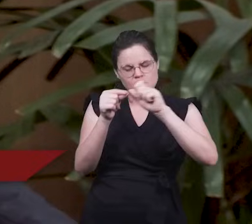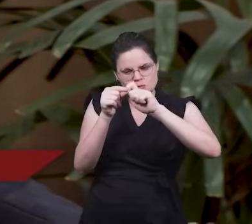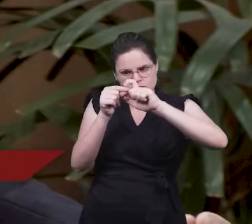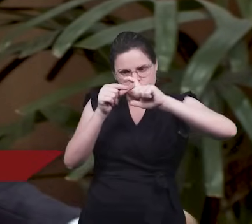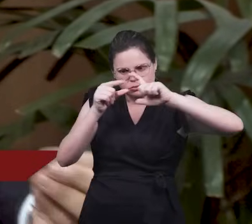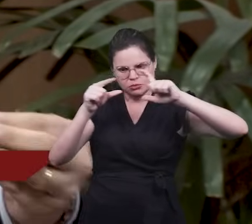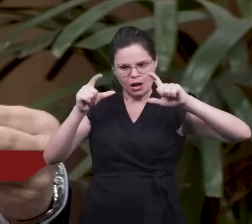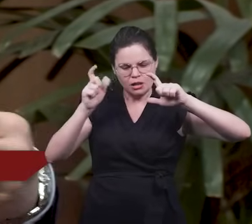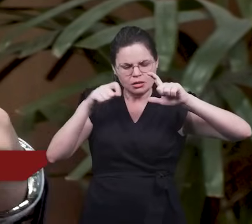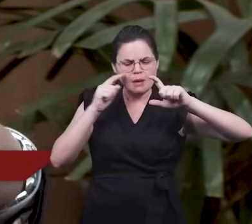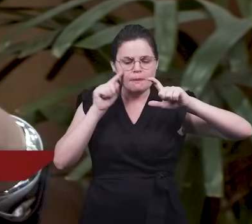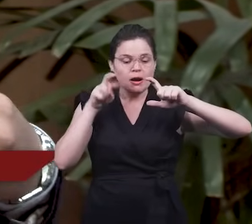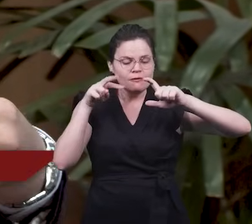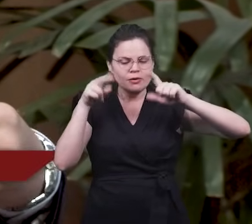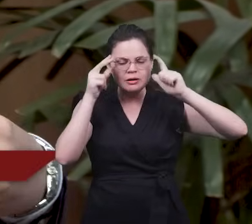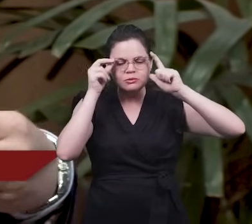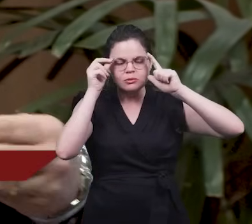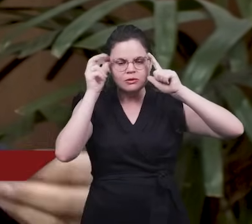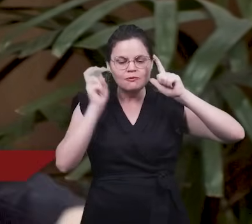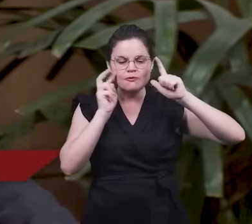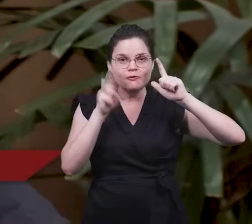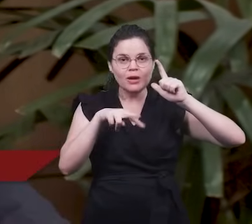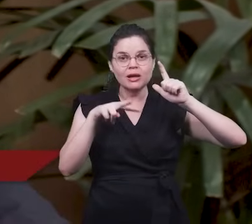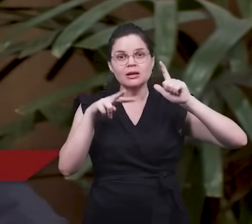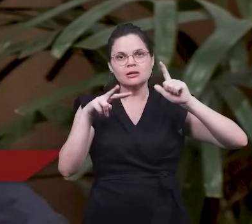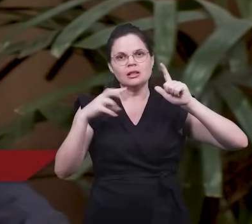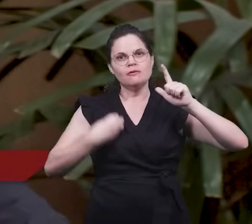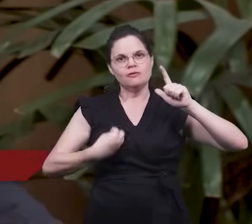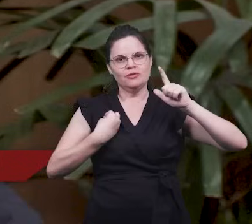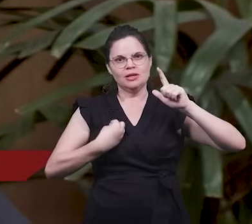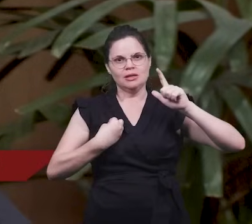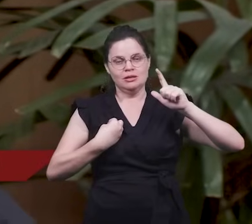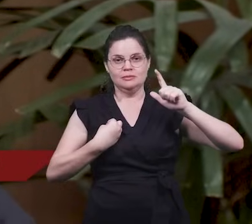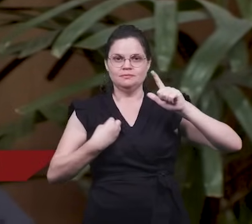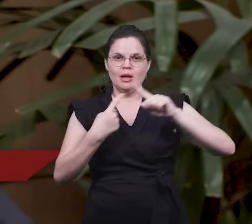Quando o homem coloca a fé no seu interesse,